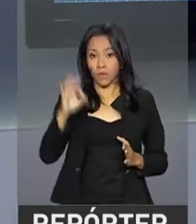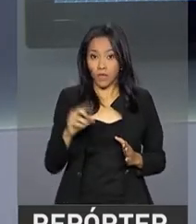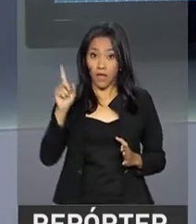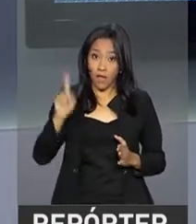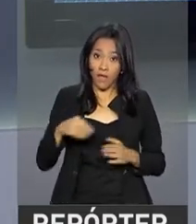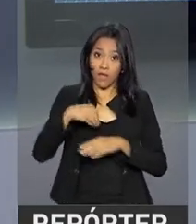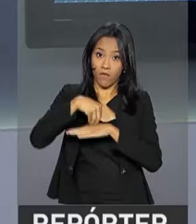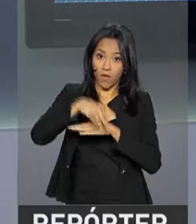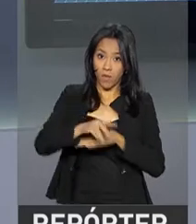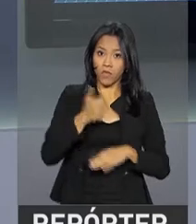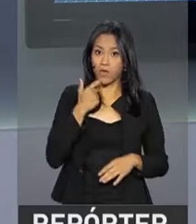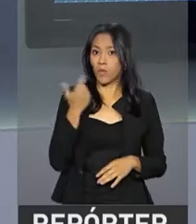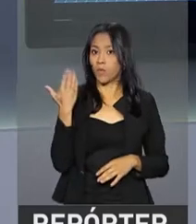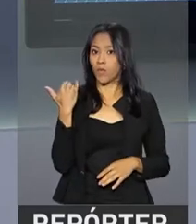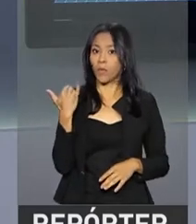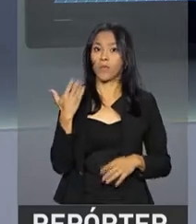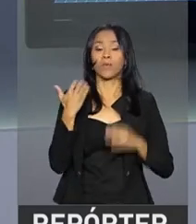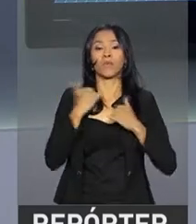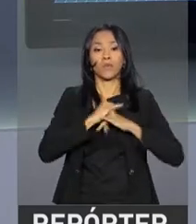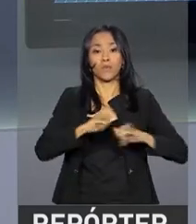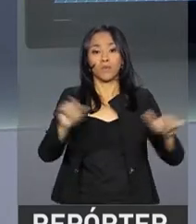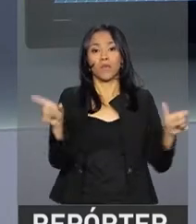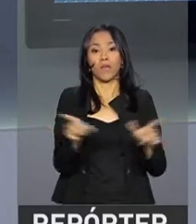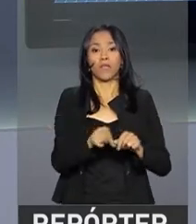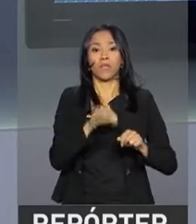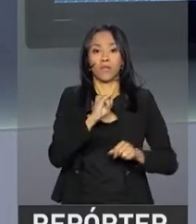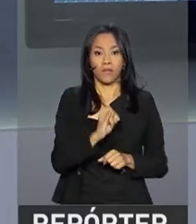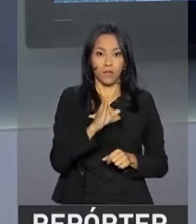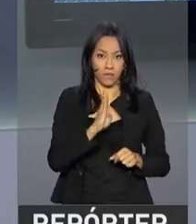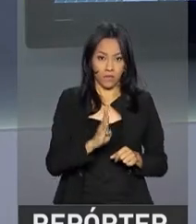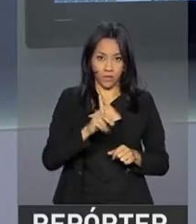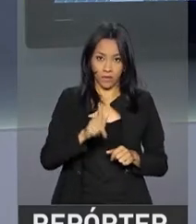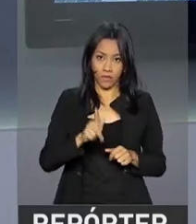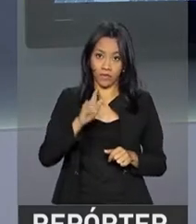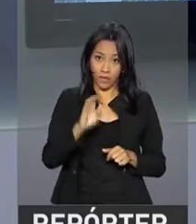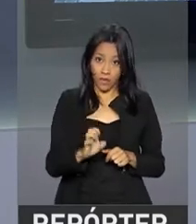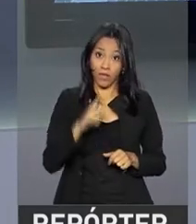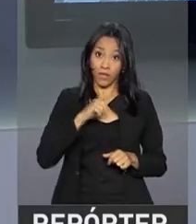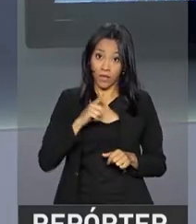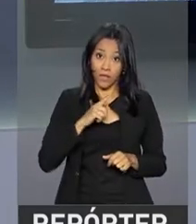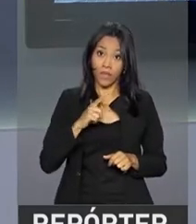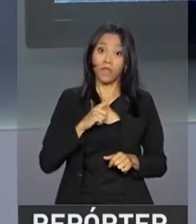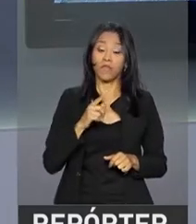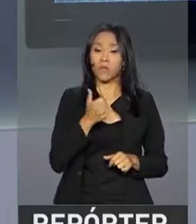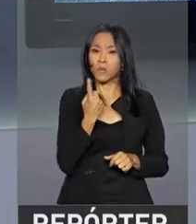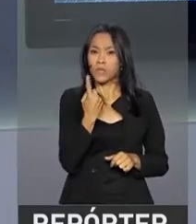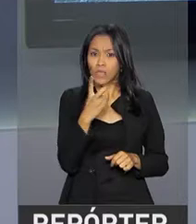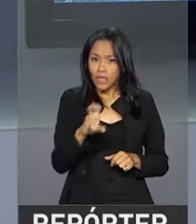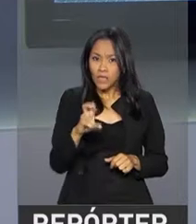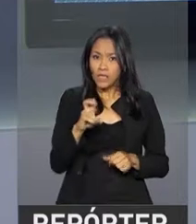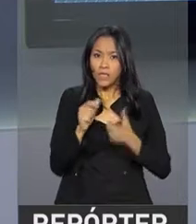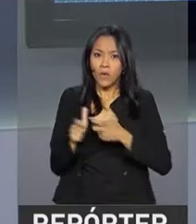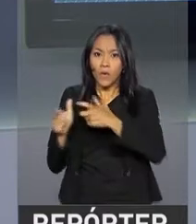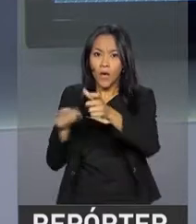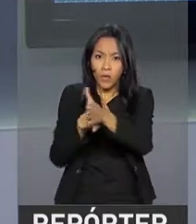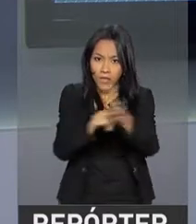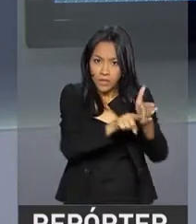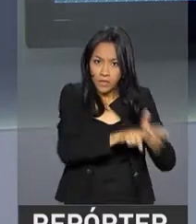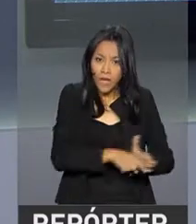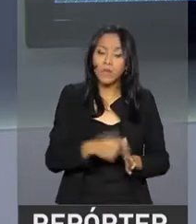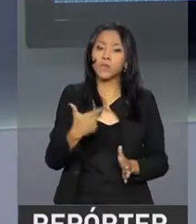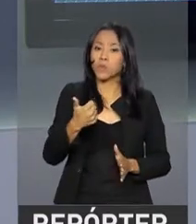divulgados agora há pouco pelo ibge houve alta em 12 dos 15 locais pesquisados um dos motivos dessa